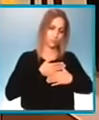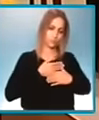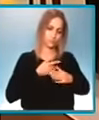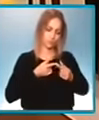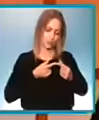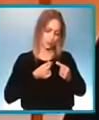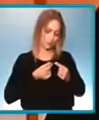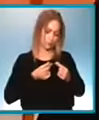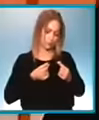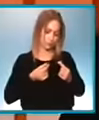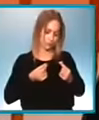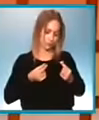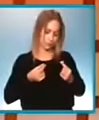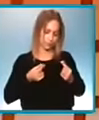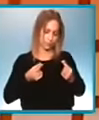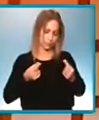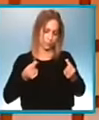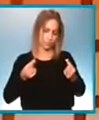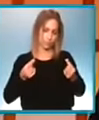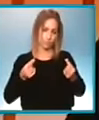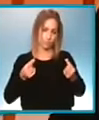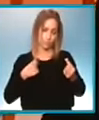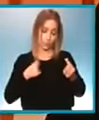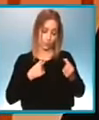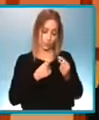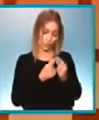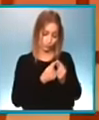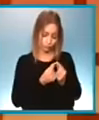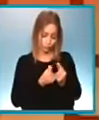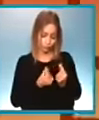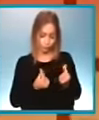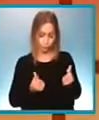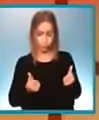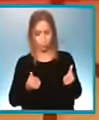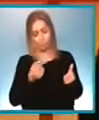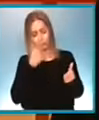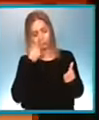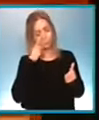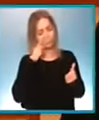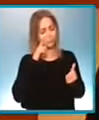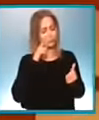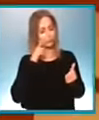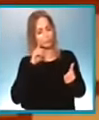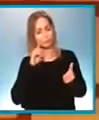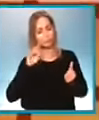um rosário de penas que vou desfiar e chorar.